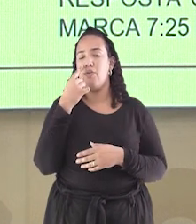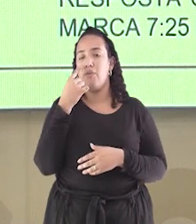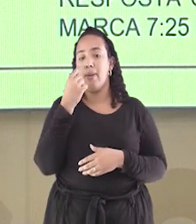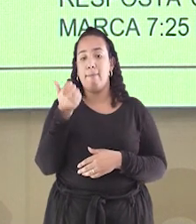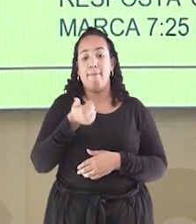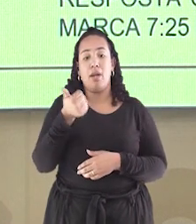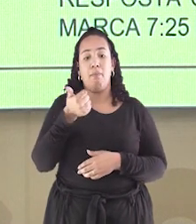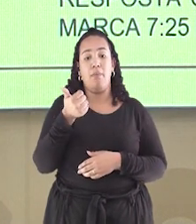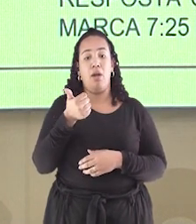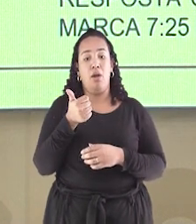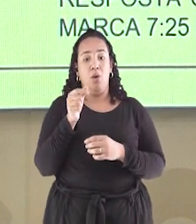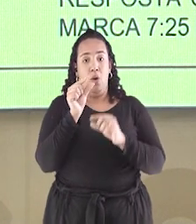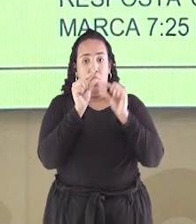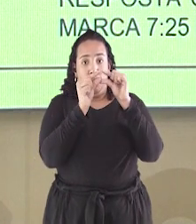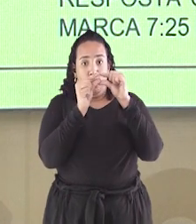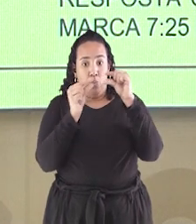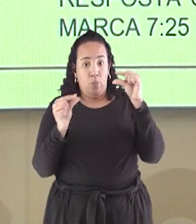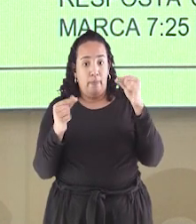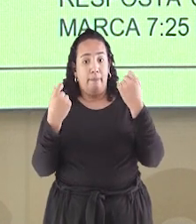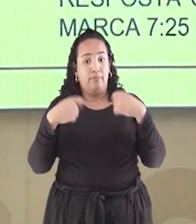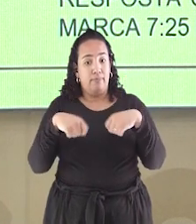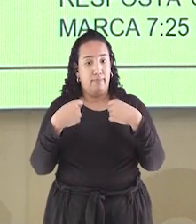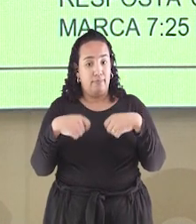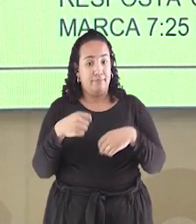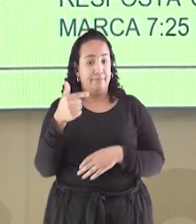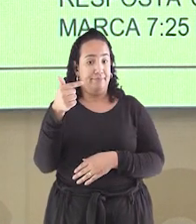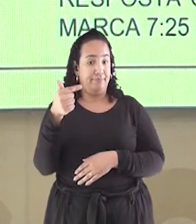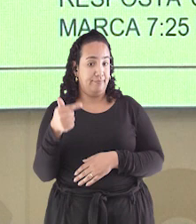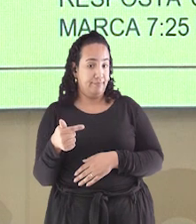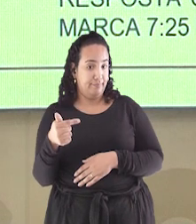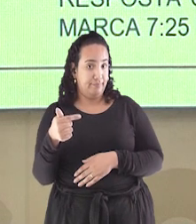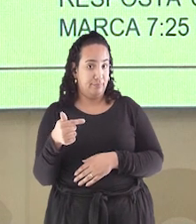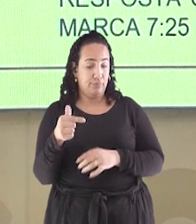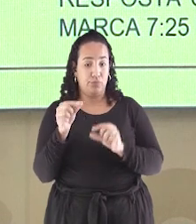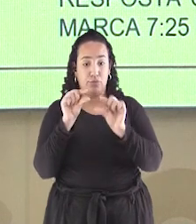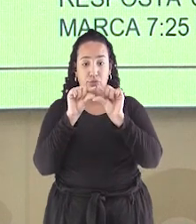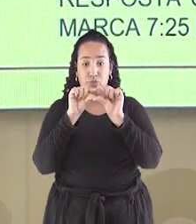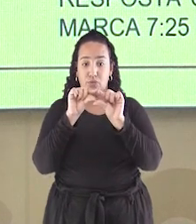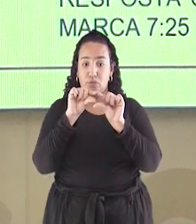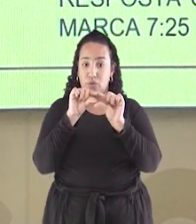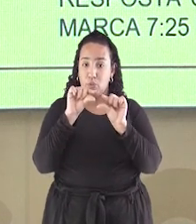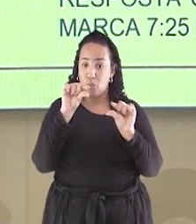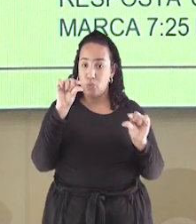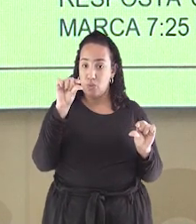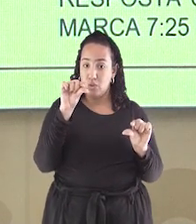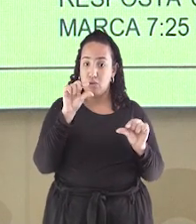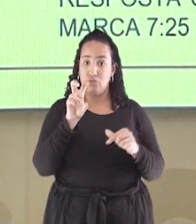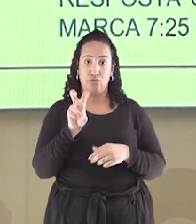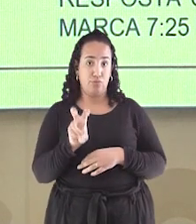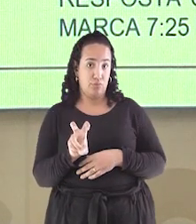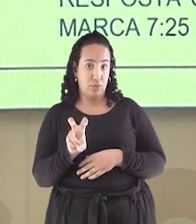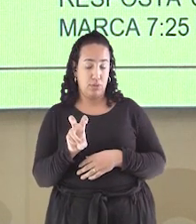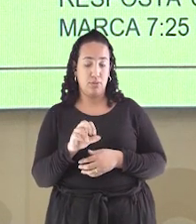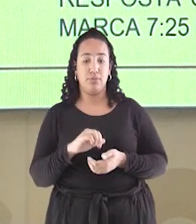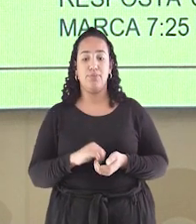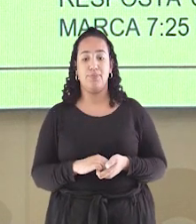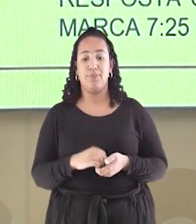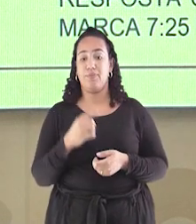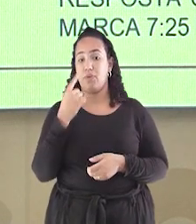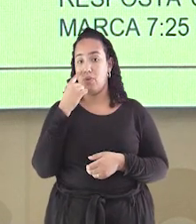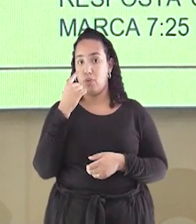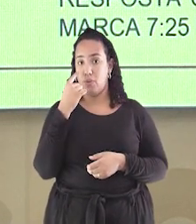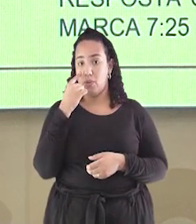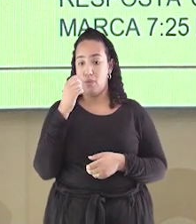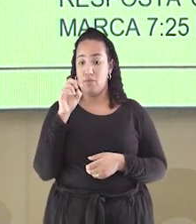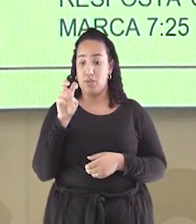primeiro o ponteiro pequeno. Ele precisa estar no 7 e o ponteiro grande dos minutos deve estar no 5,